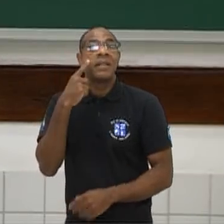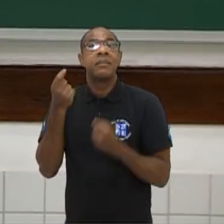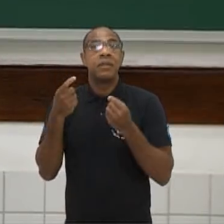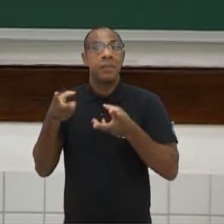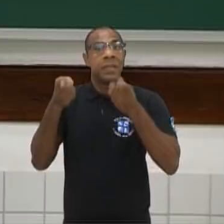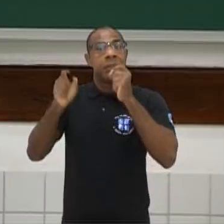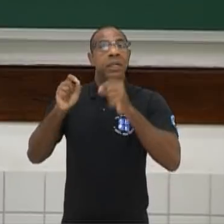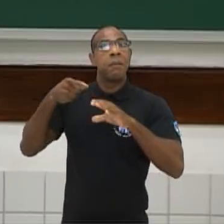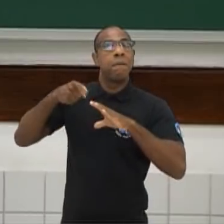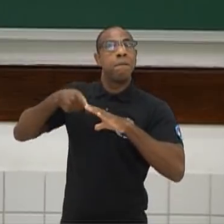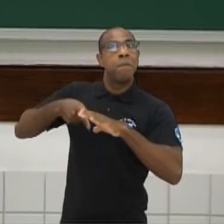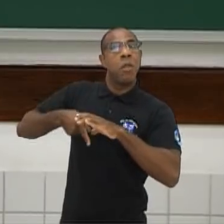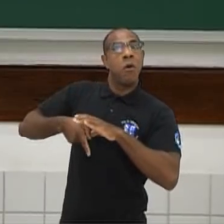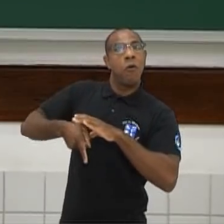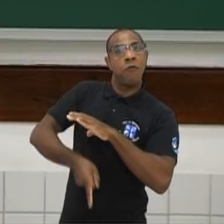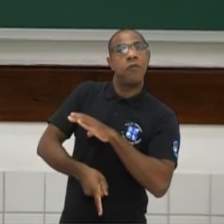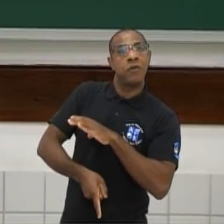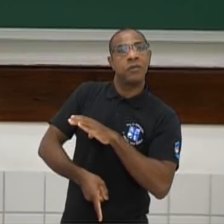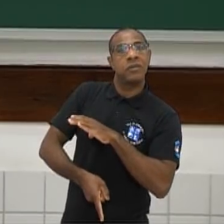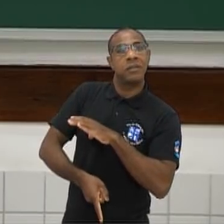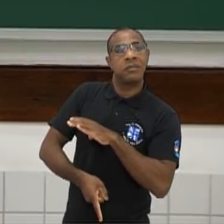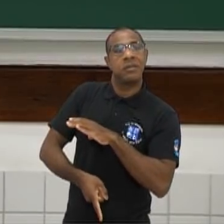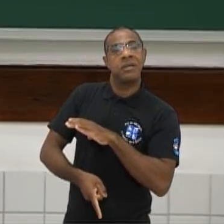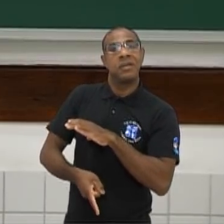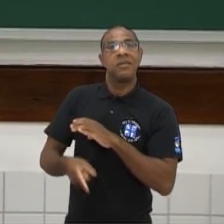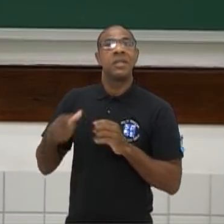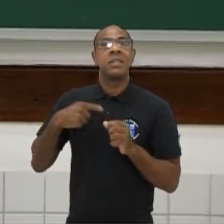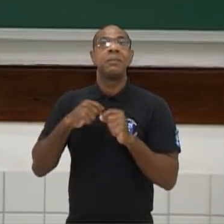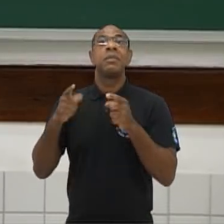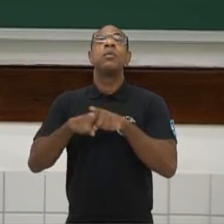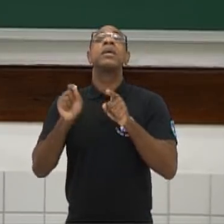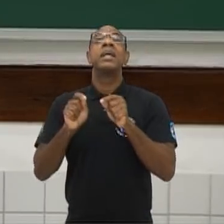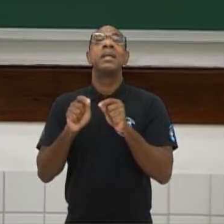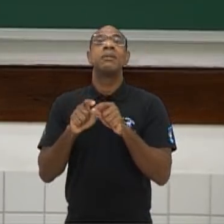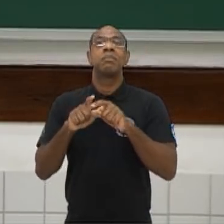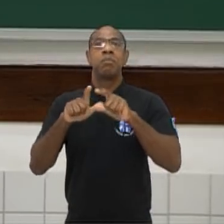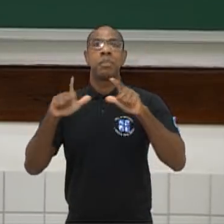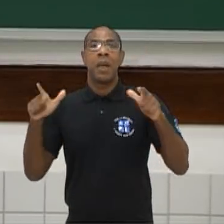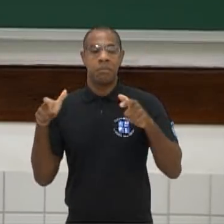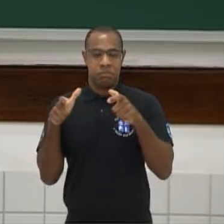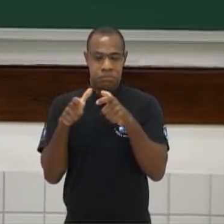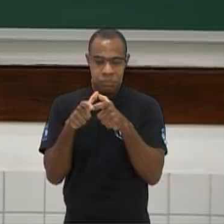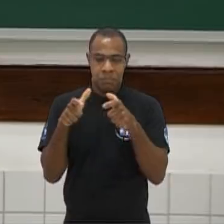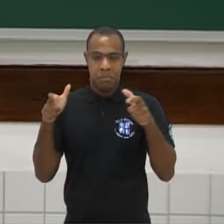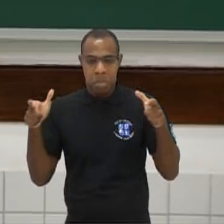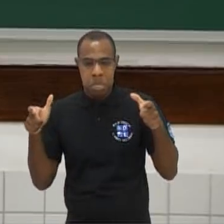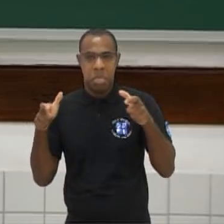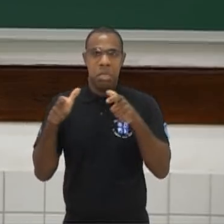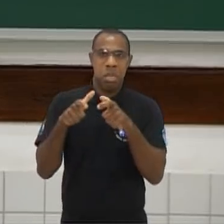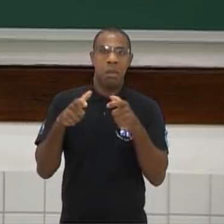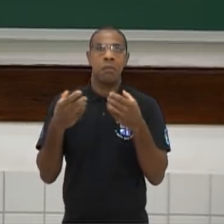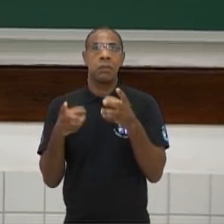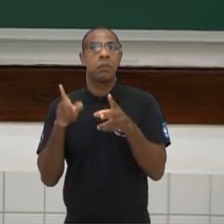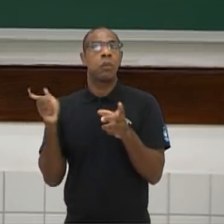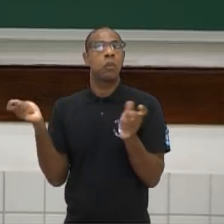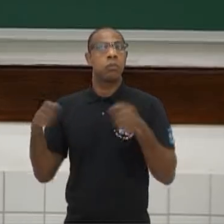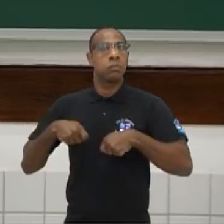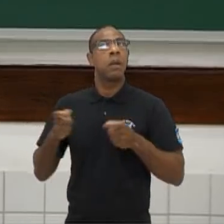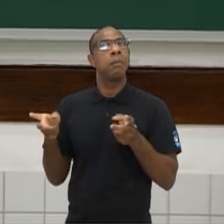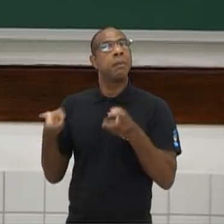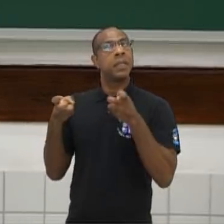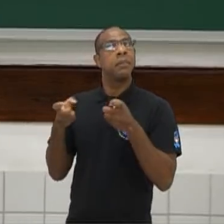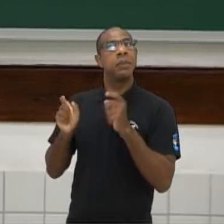e aí também você vai ter uma noção de tamanho desse obstáculo. E aí o que você consegue perceber? A ideia